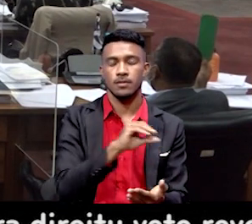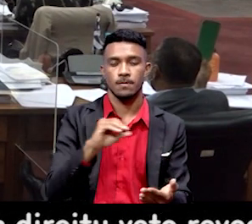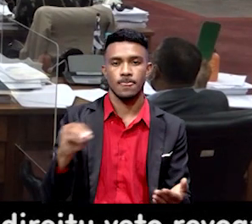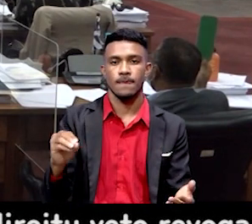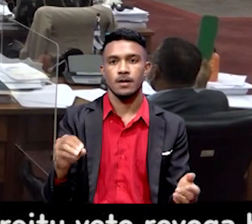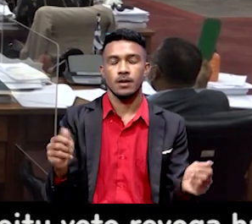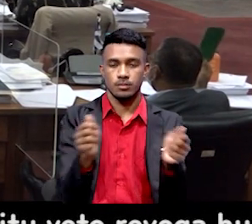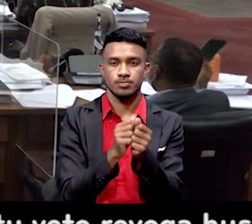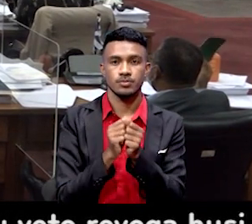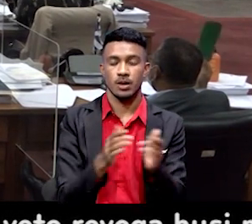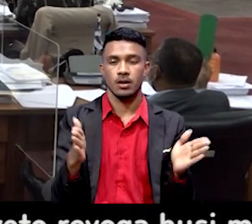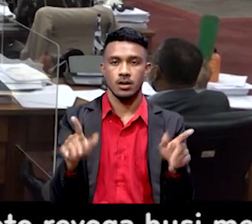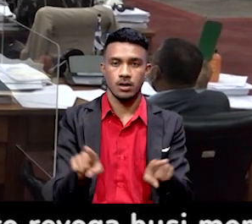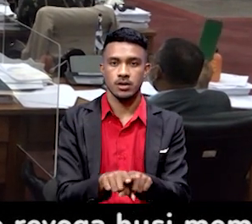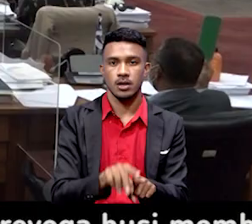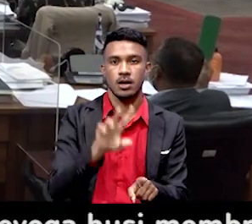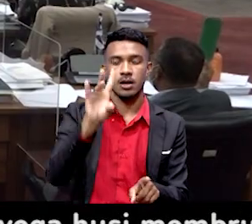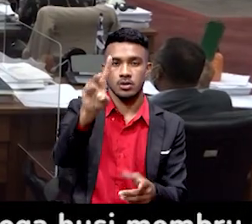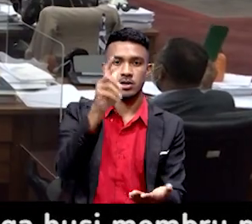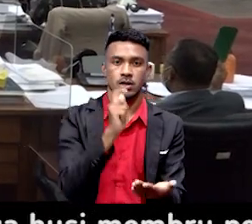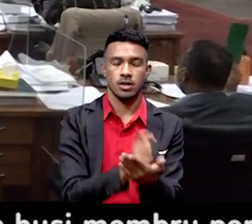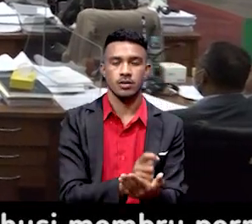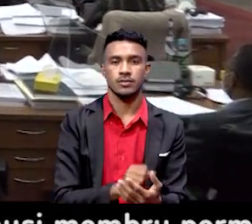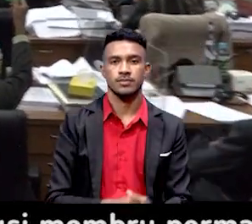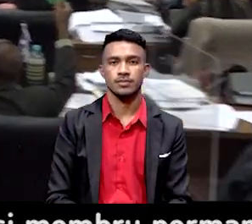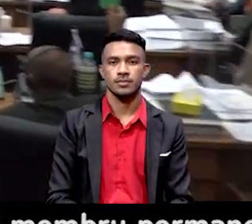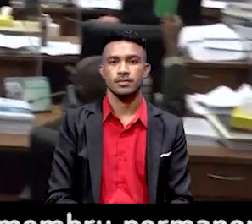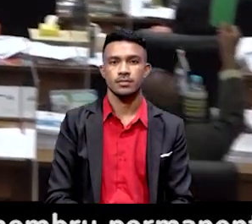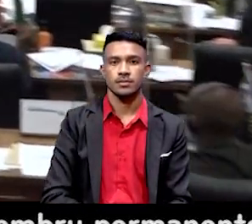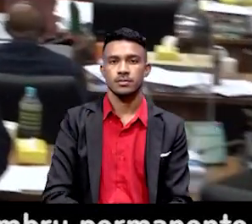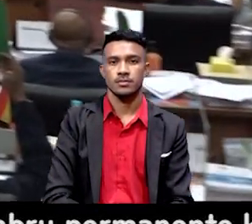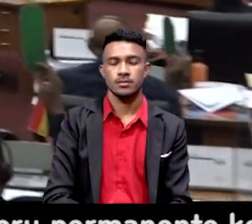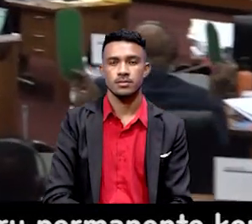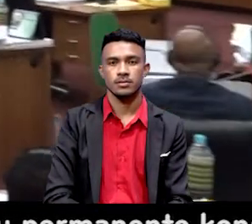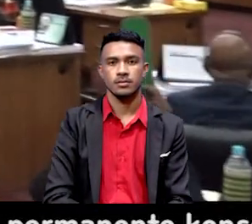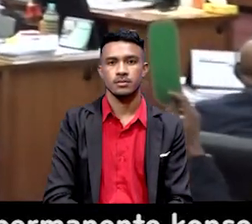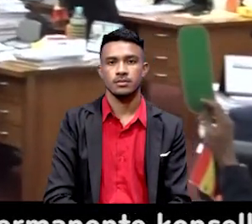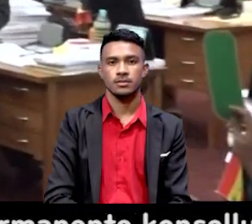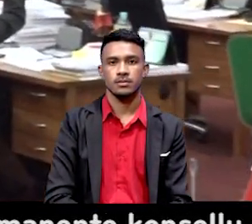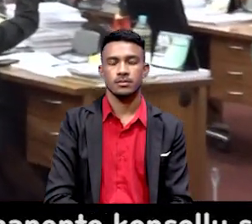tocon atos ituresin. Fátima Pereira, Eliu Gaio, GMN.